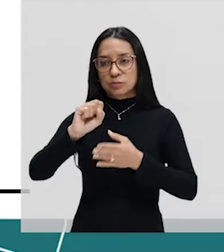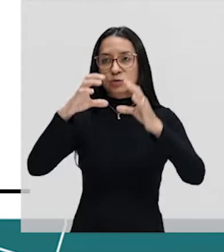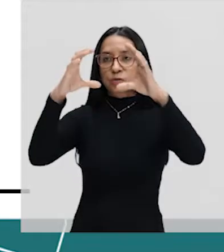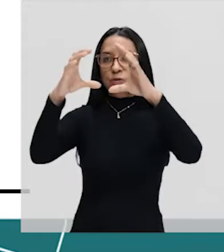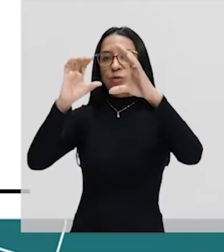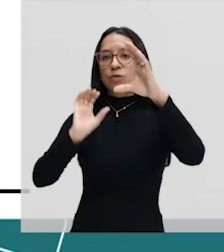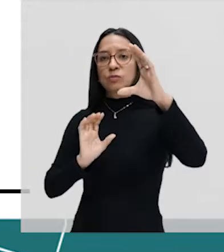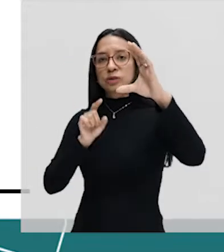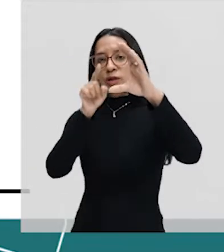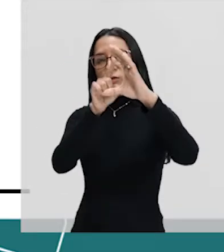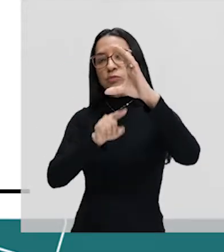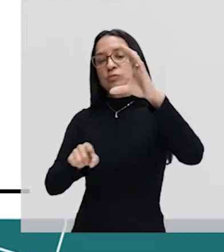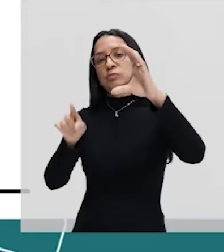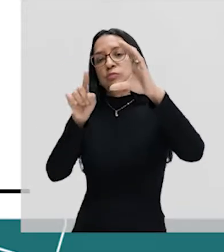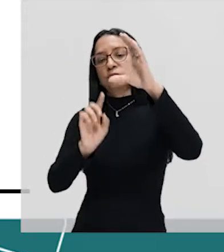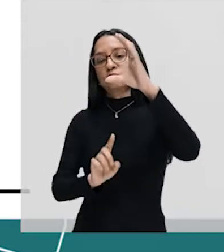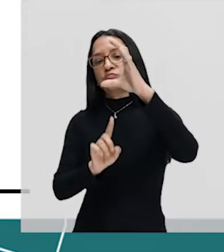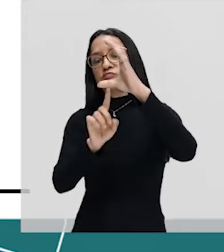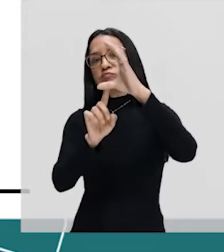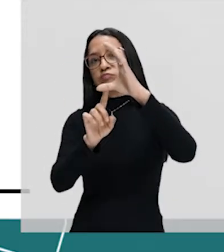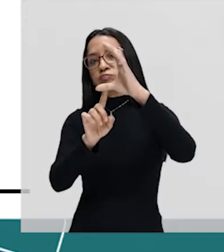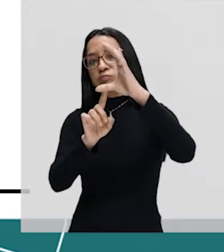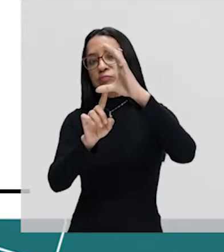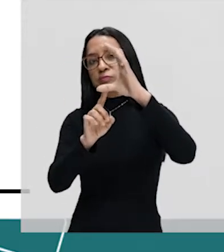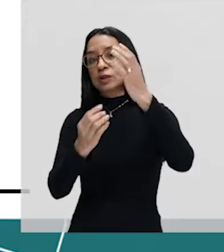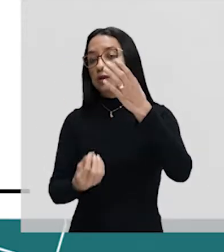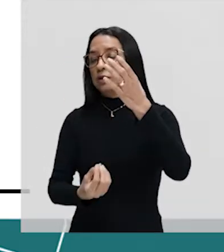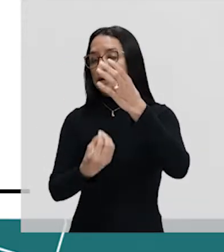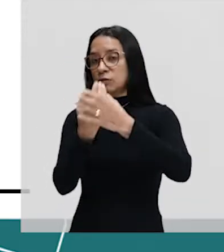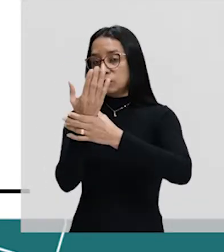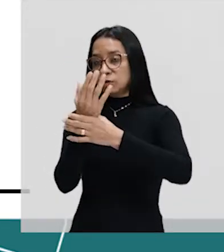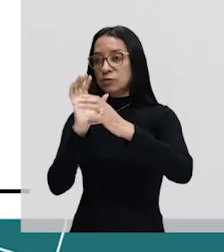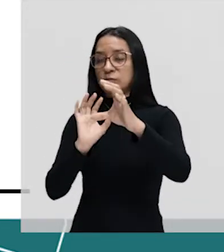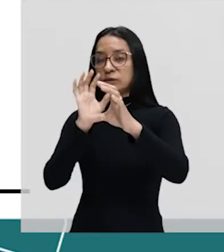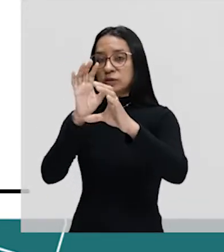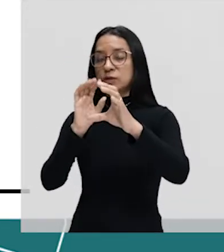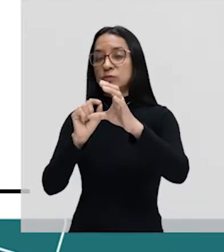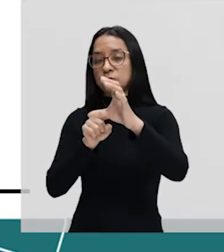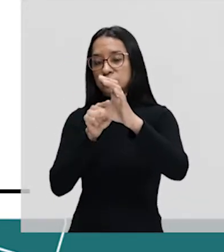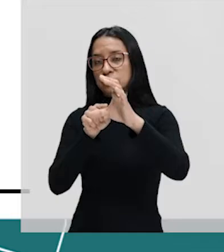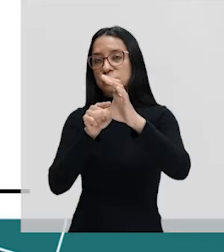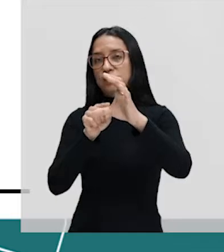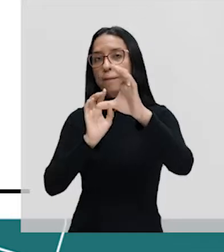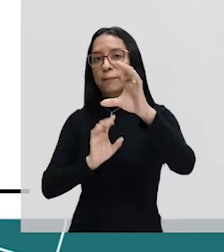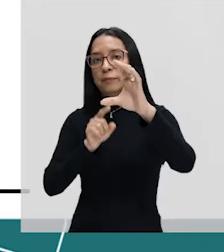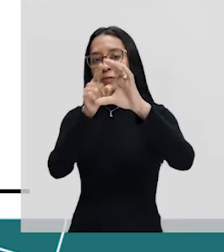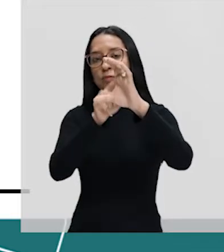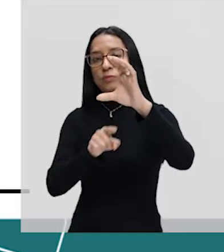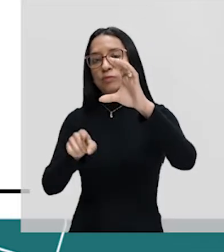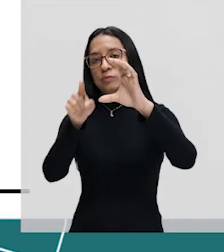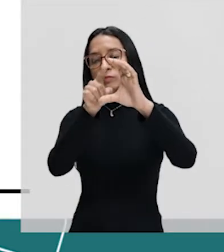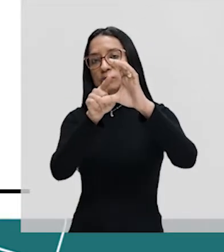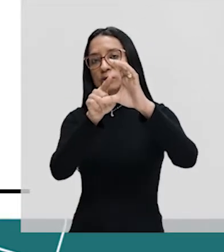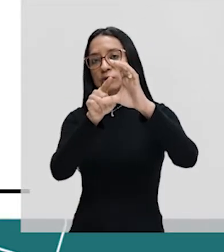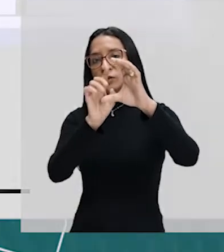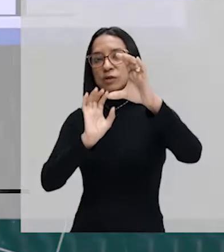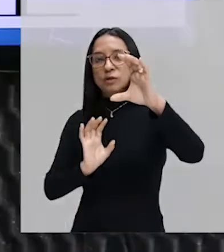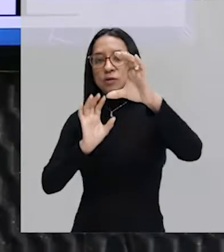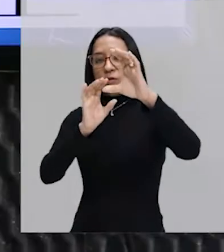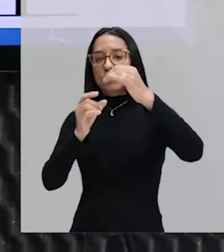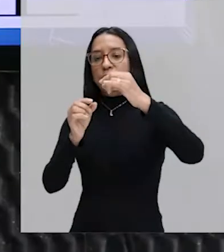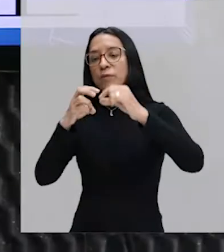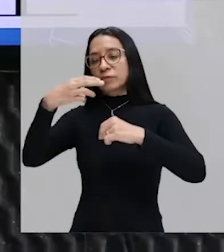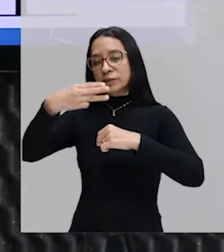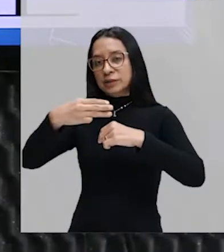de pêssego, pendurou um cesto de pêssego na origem do basquete, ele surge assim, ele pendurou esse cesto de pêssego à altura de